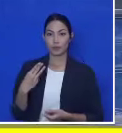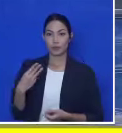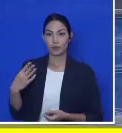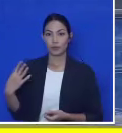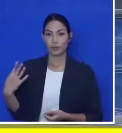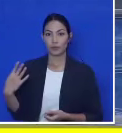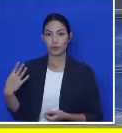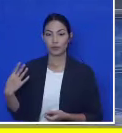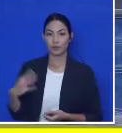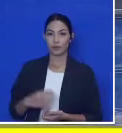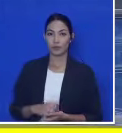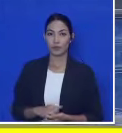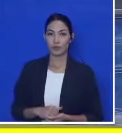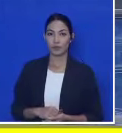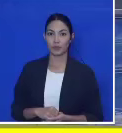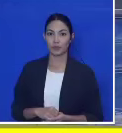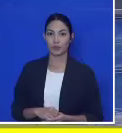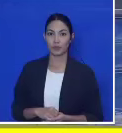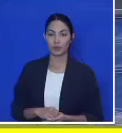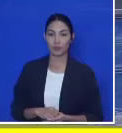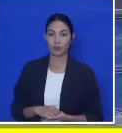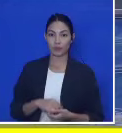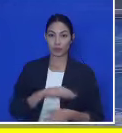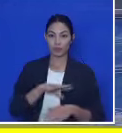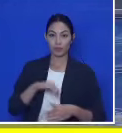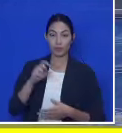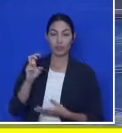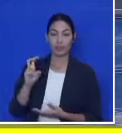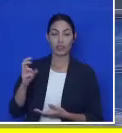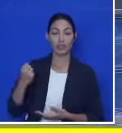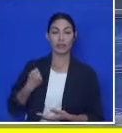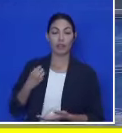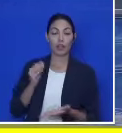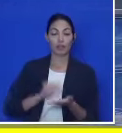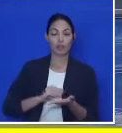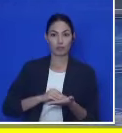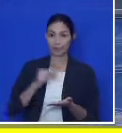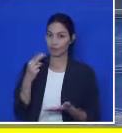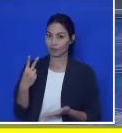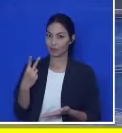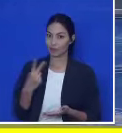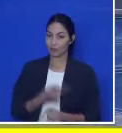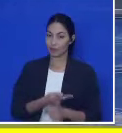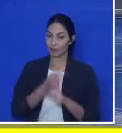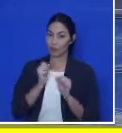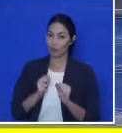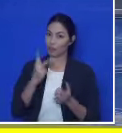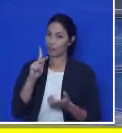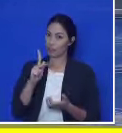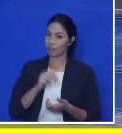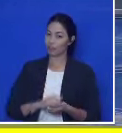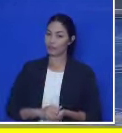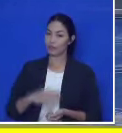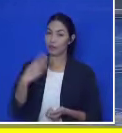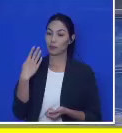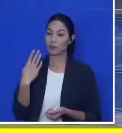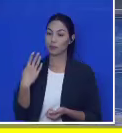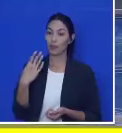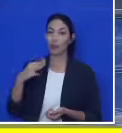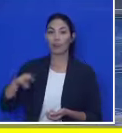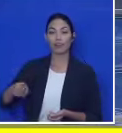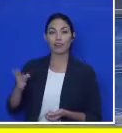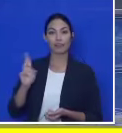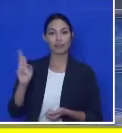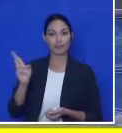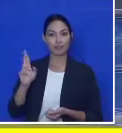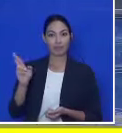34. Marrom, 34. Foram sorteados 5 números, faltam 2. Este prêmio pode sair para você. 4 milhões de